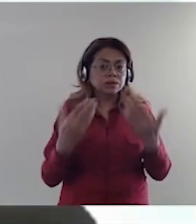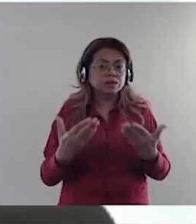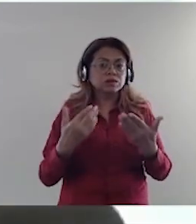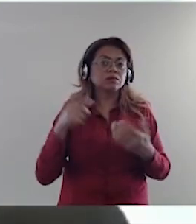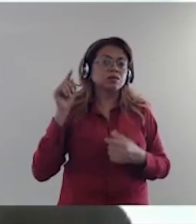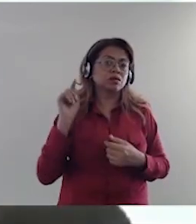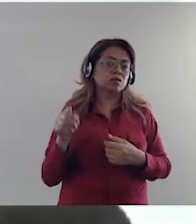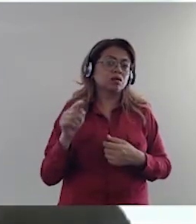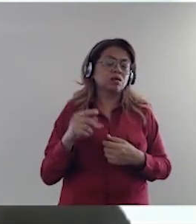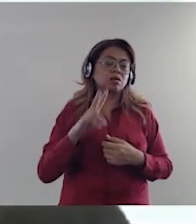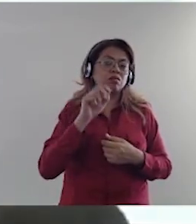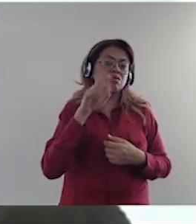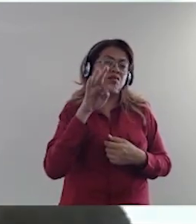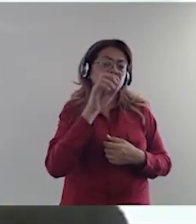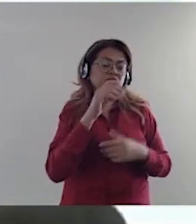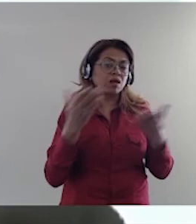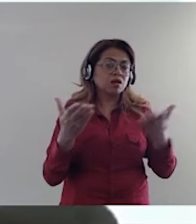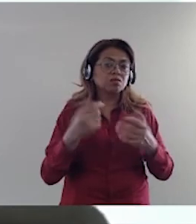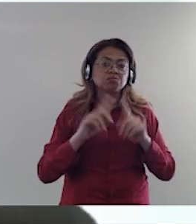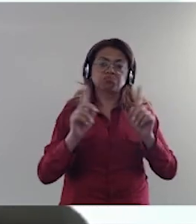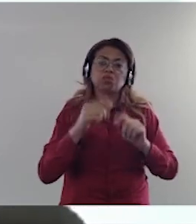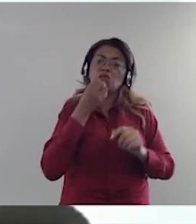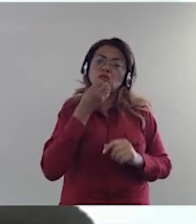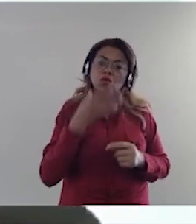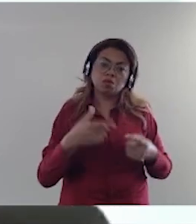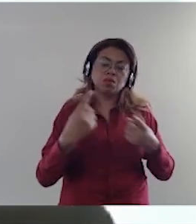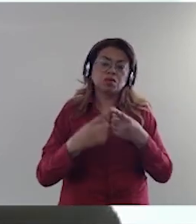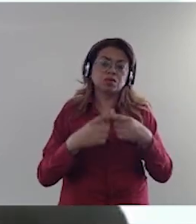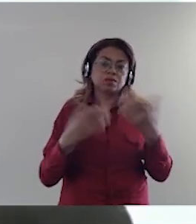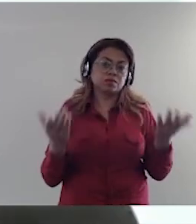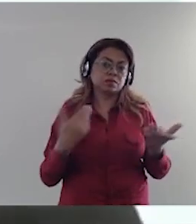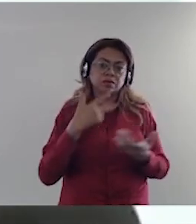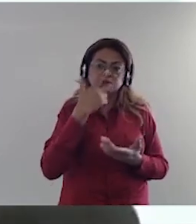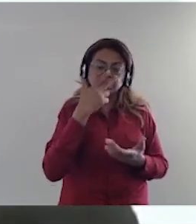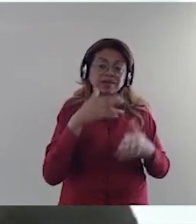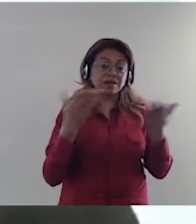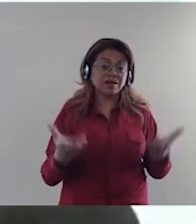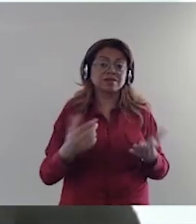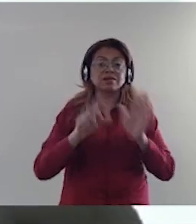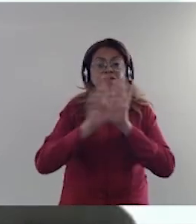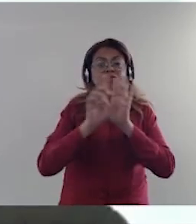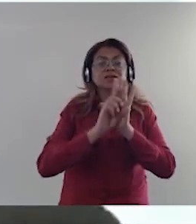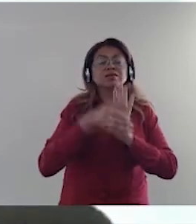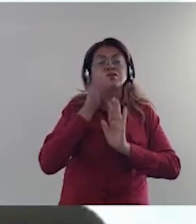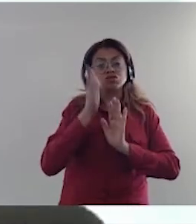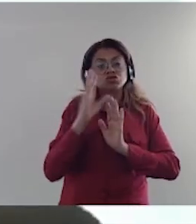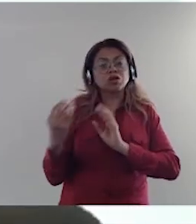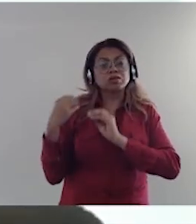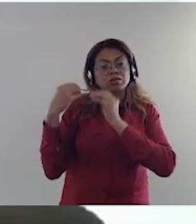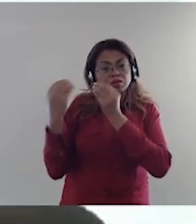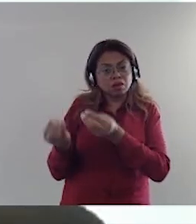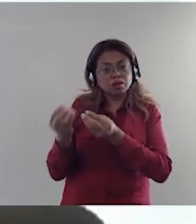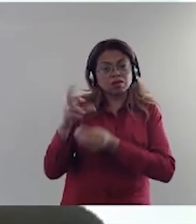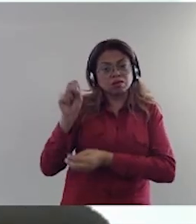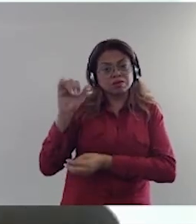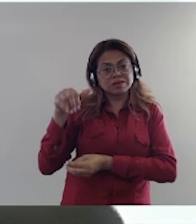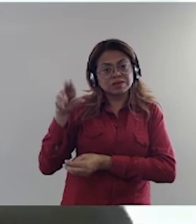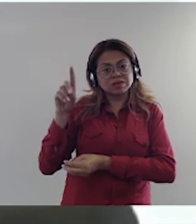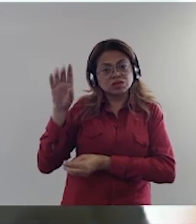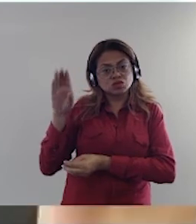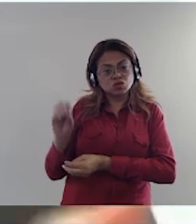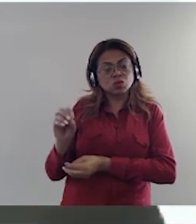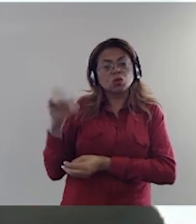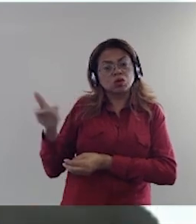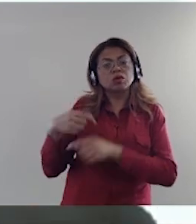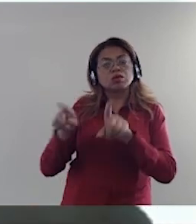condominial, né, por parte da Presidência da República, já que a legislação já confere ao síndico e, portanto, também